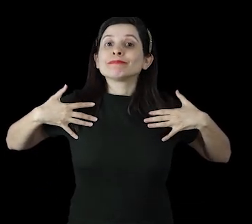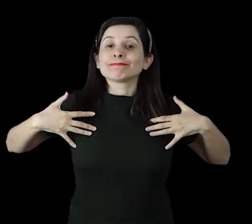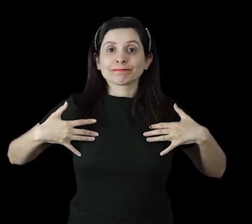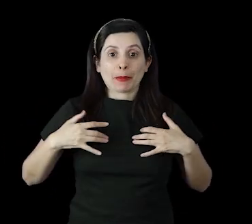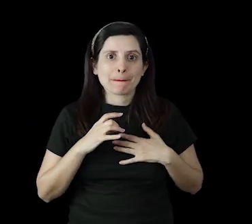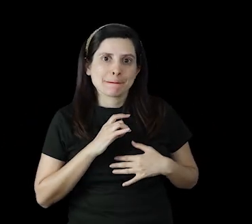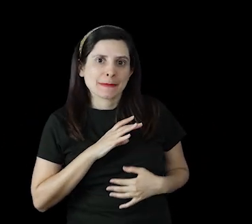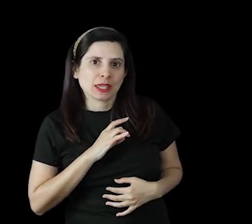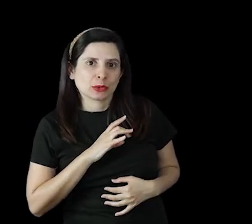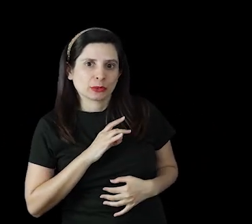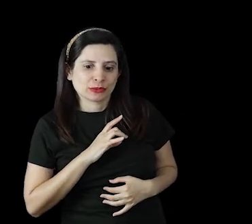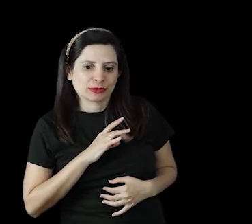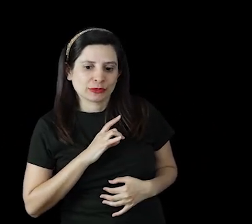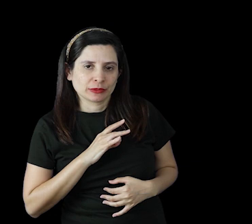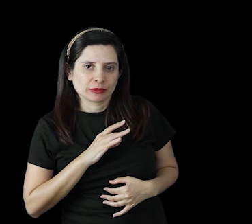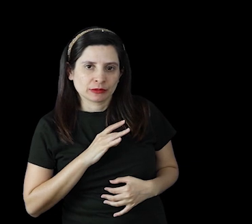medo,